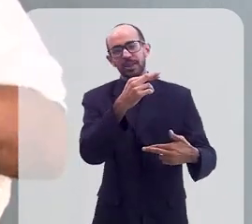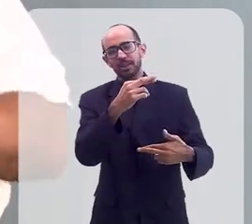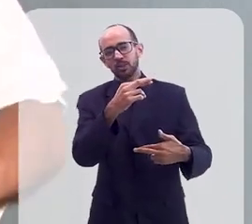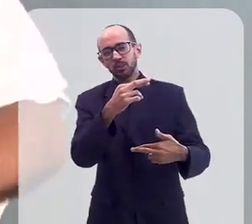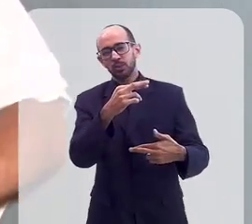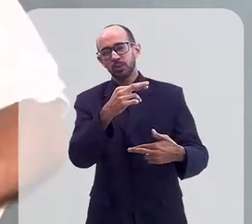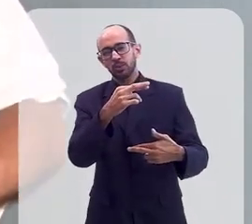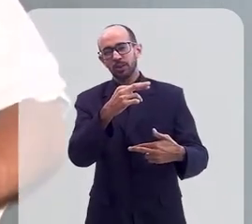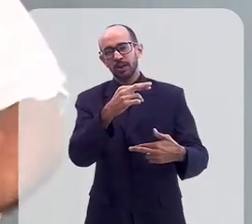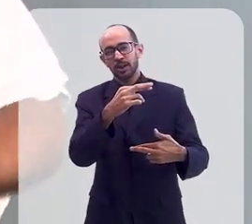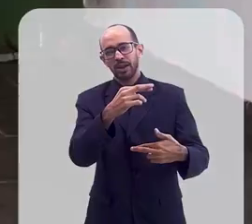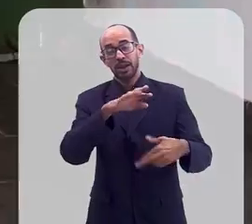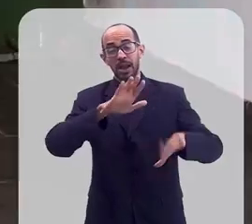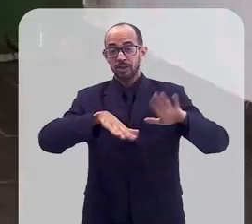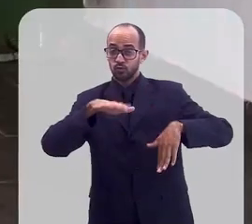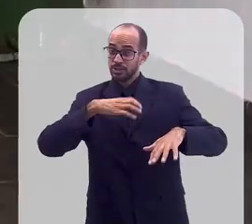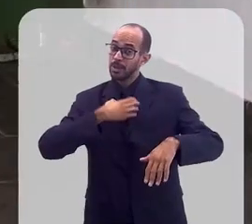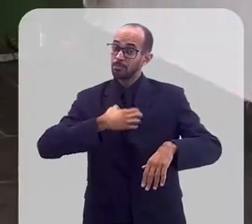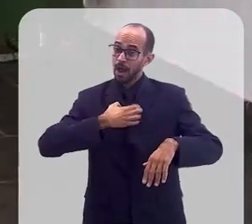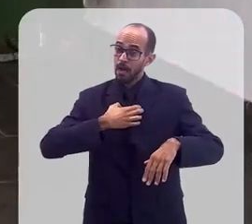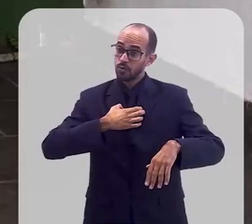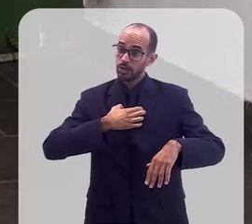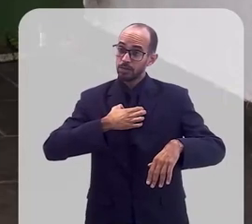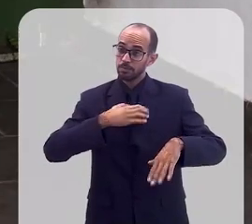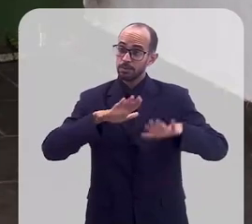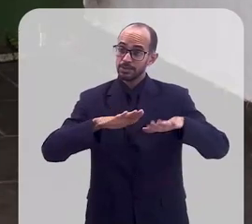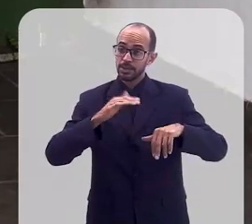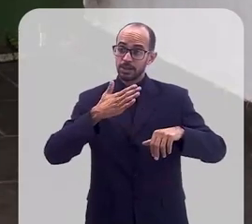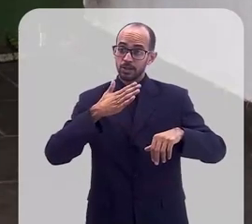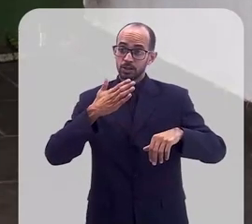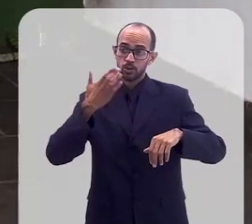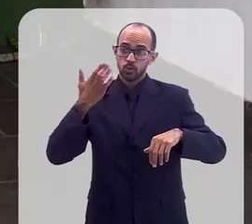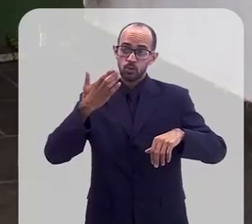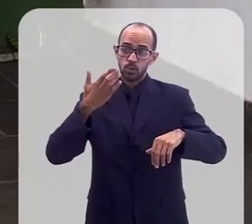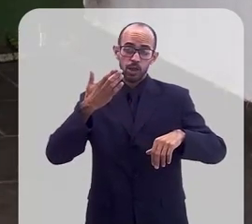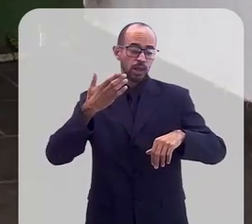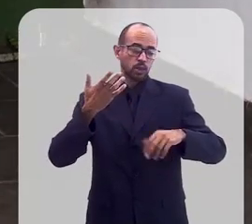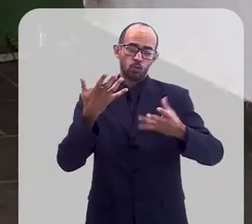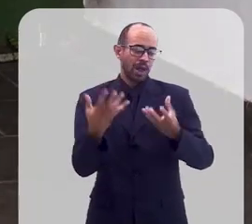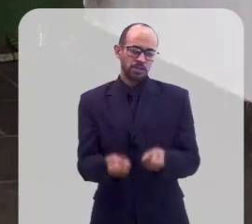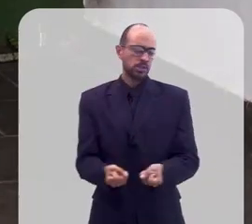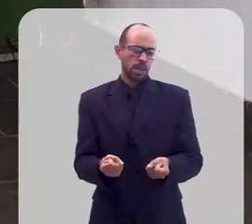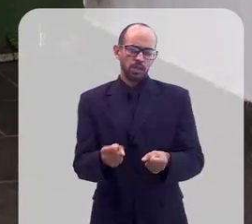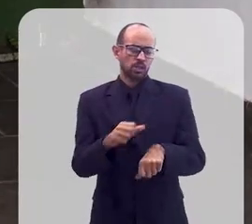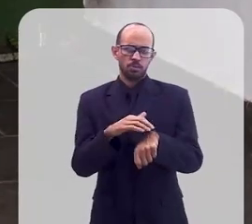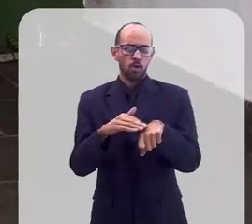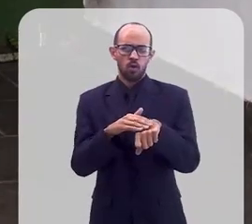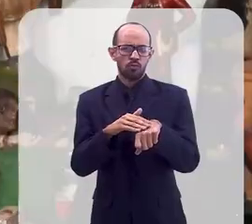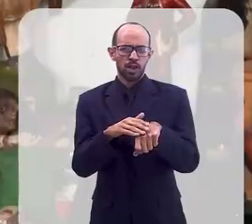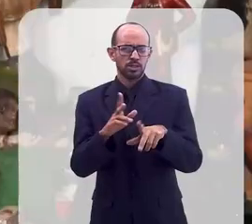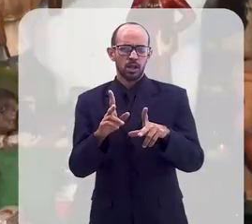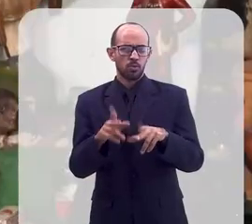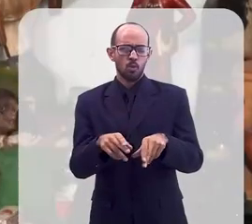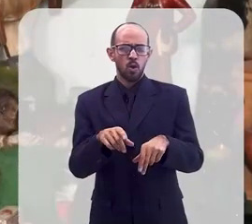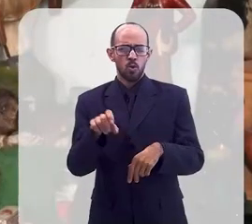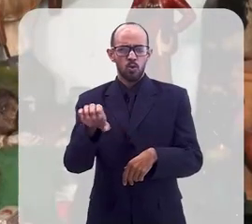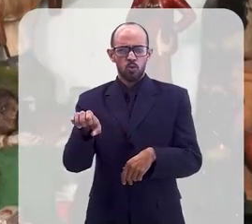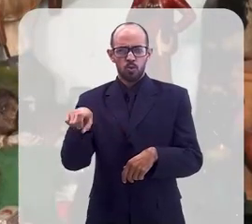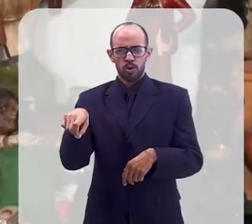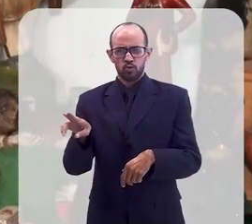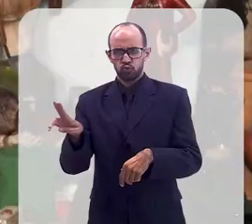já é mais carrancudo, ele não aceita a conversa que aquela pessoa vai ter com a Pombagira, ou com o